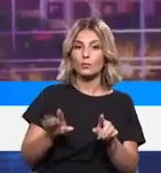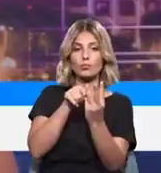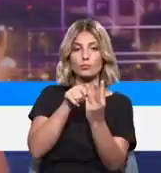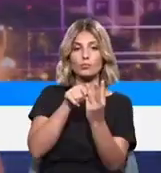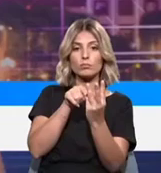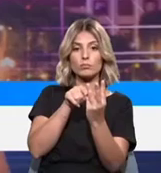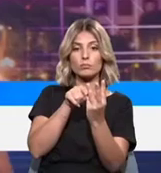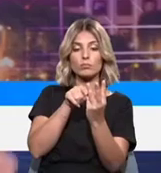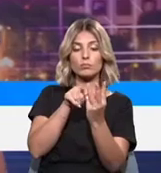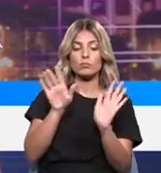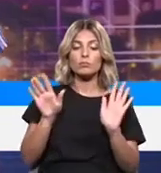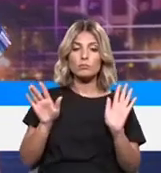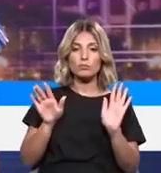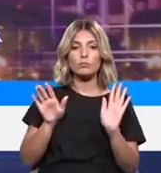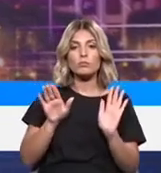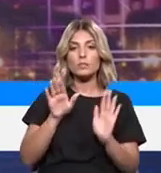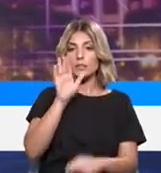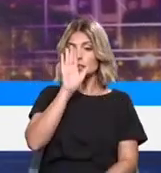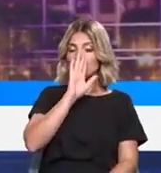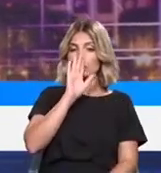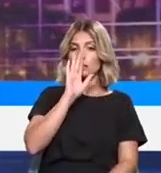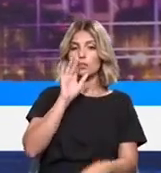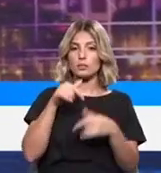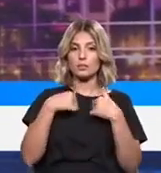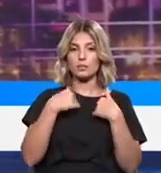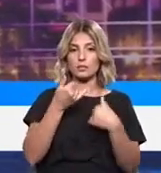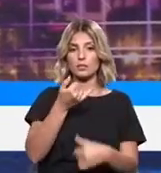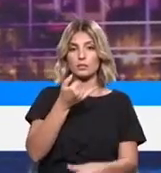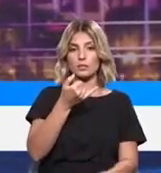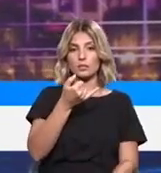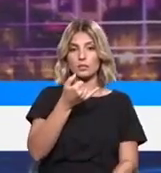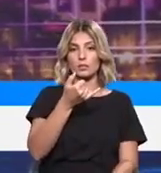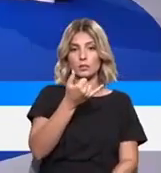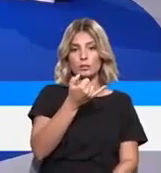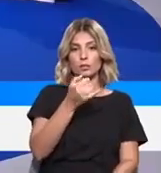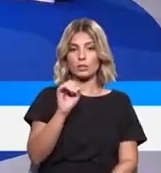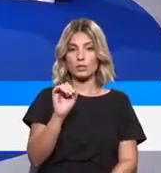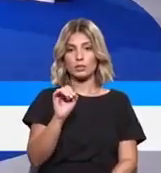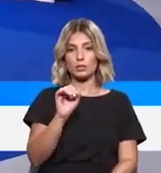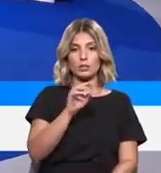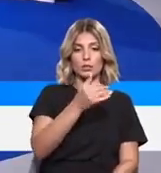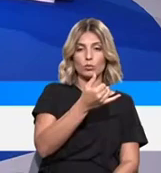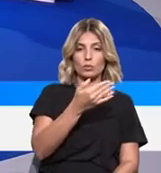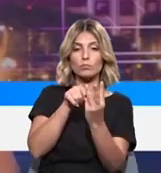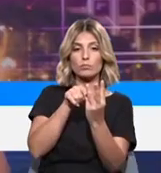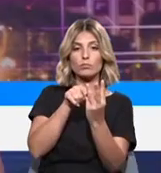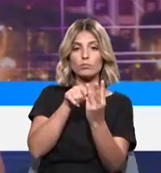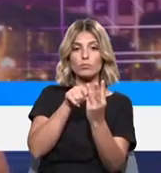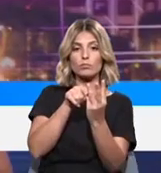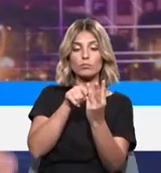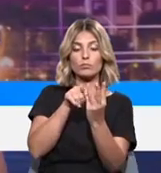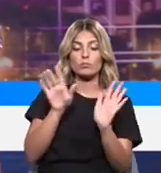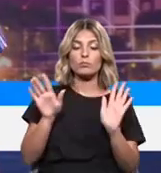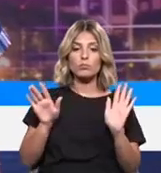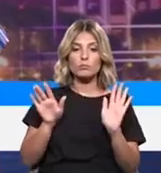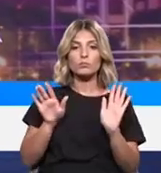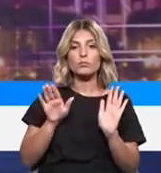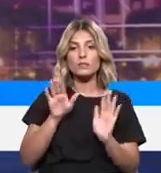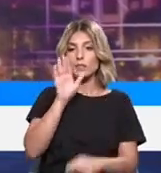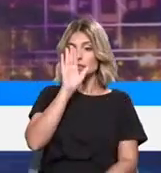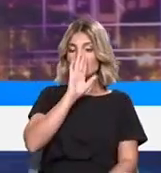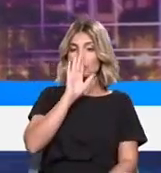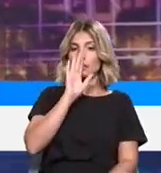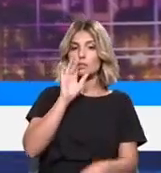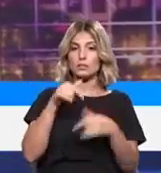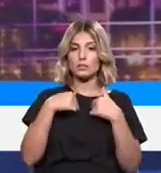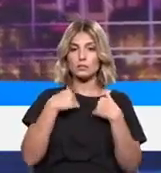sua sarg atrás eu gan Eu ganho Eu ganho 250 270 por ano no partido e já G Eu ganho Eu ganho